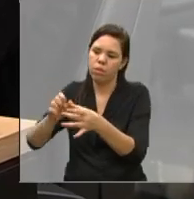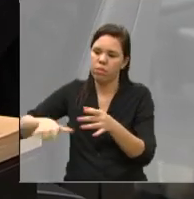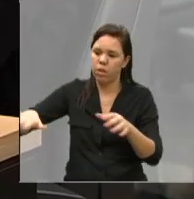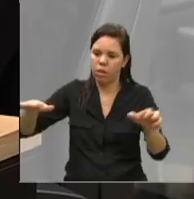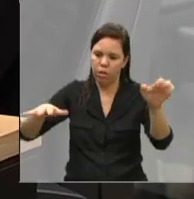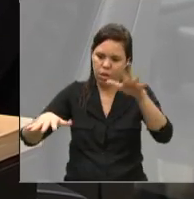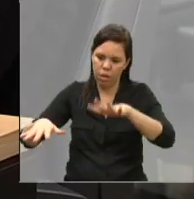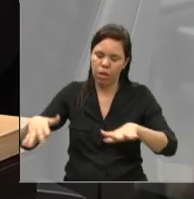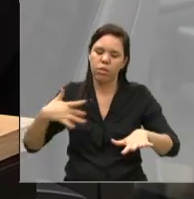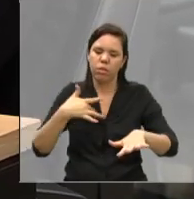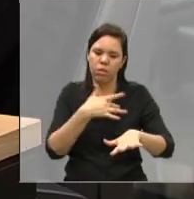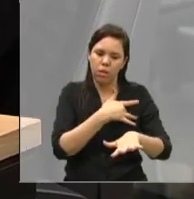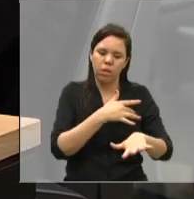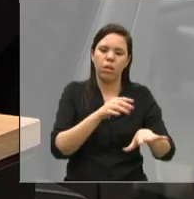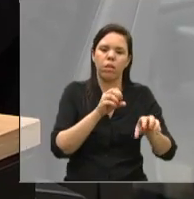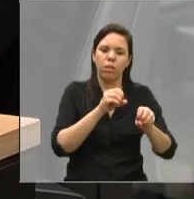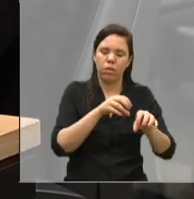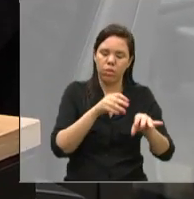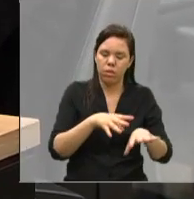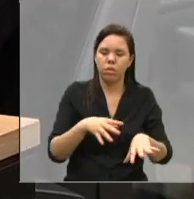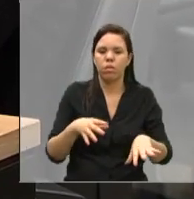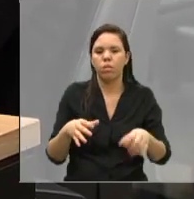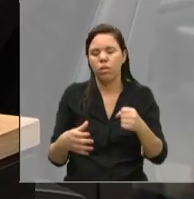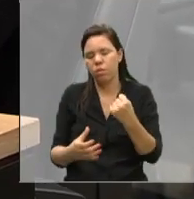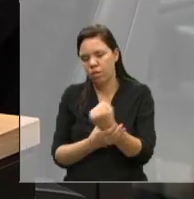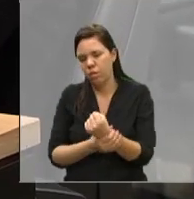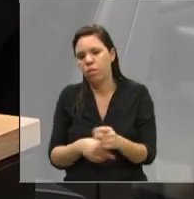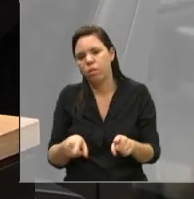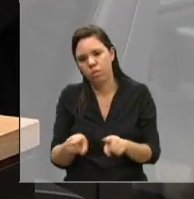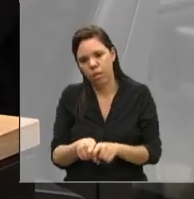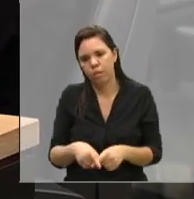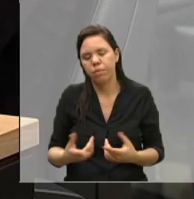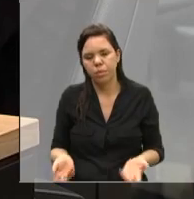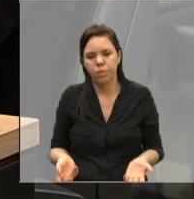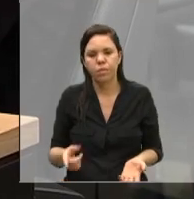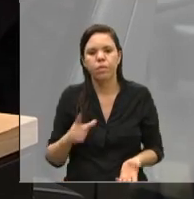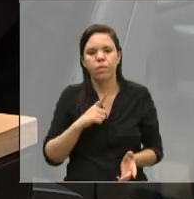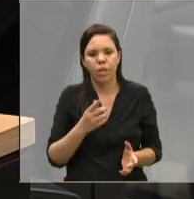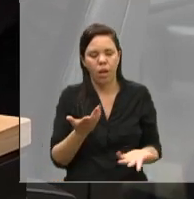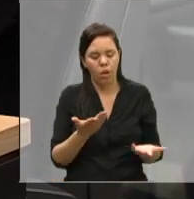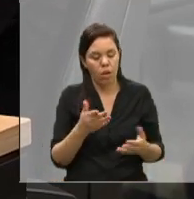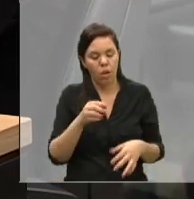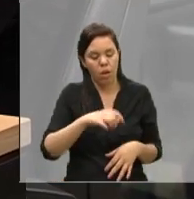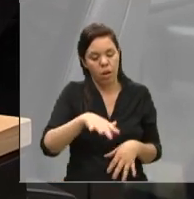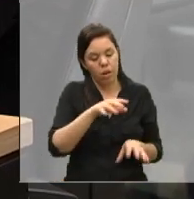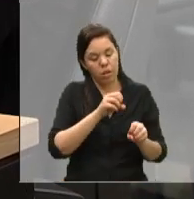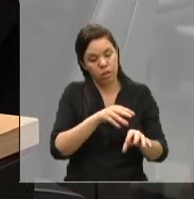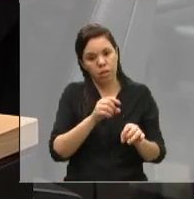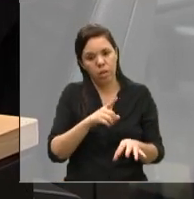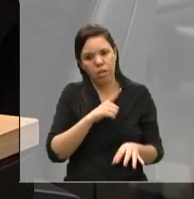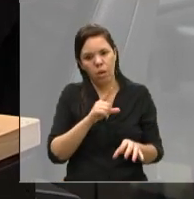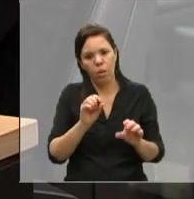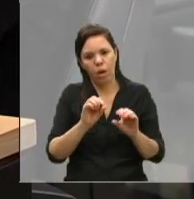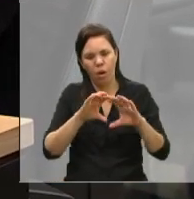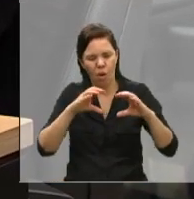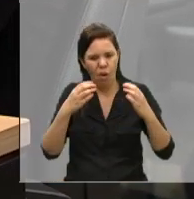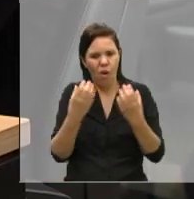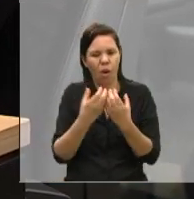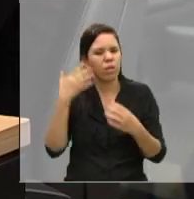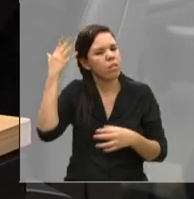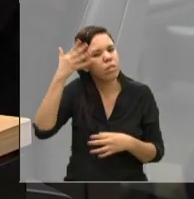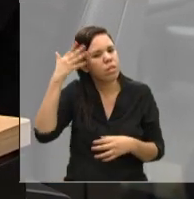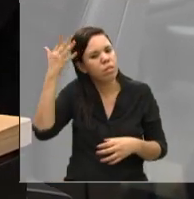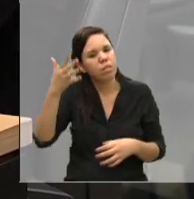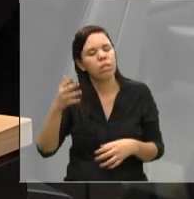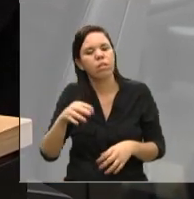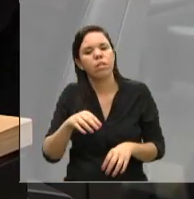E na educação, a gente vai ter agora um espaço importante, que é a Conferência Municipal